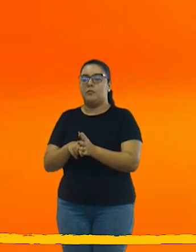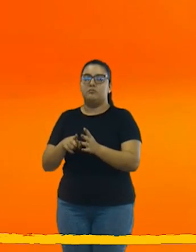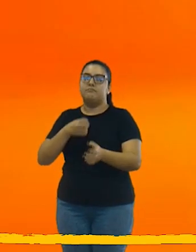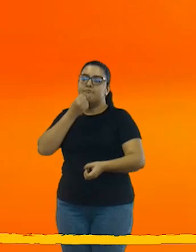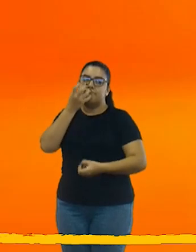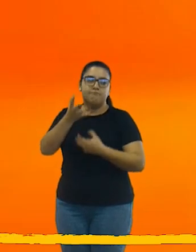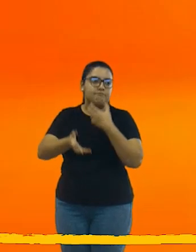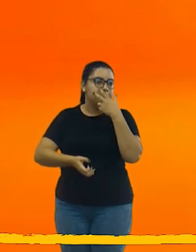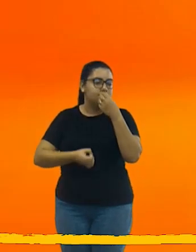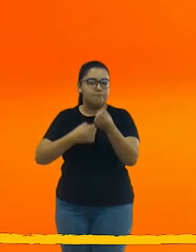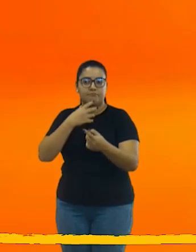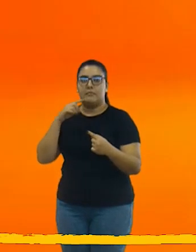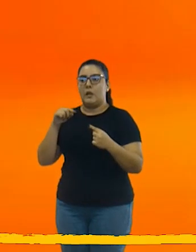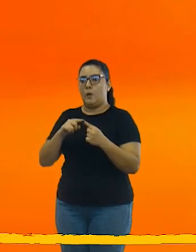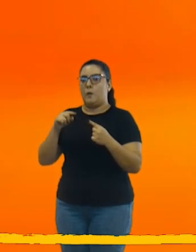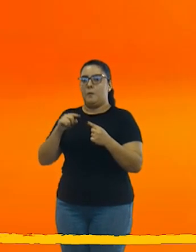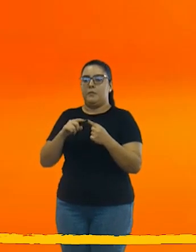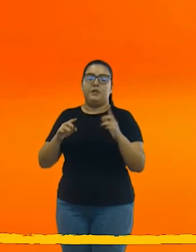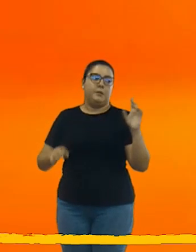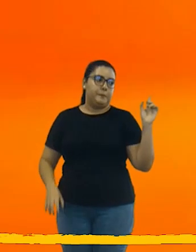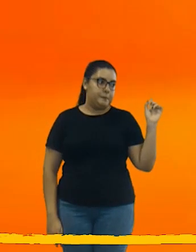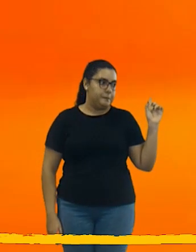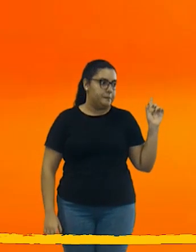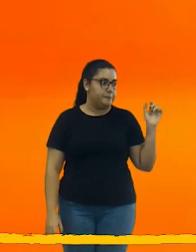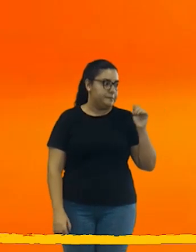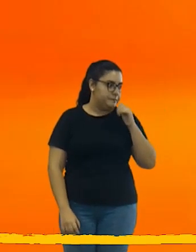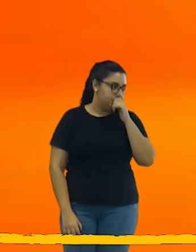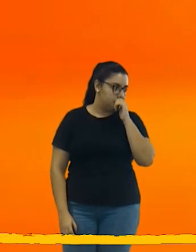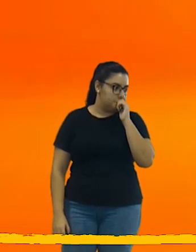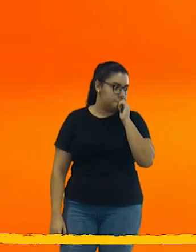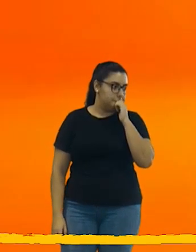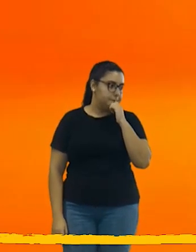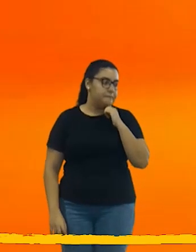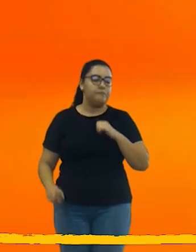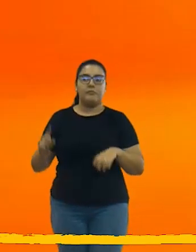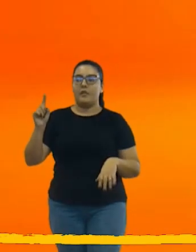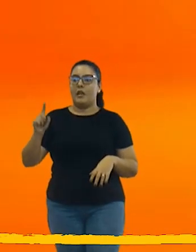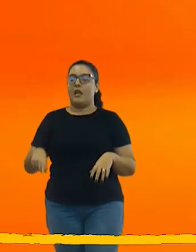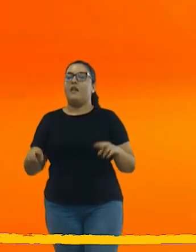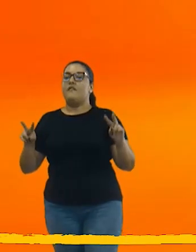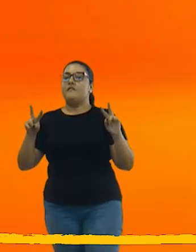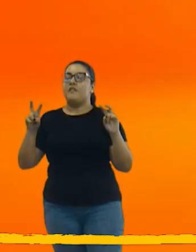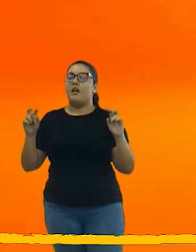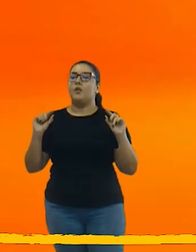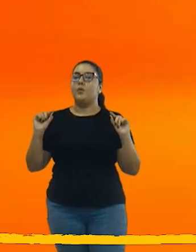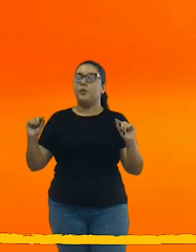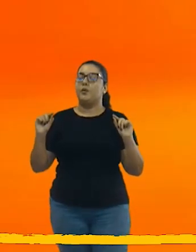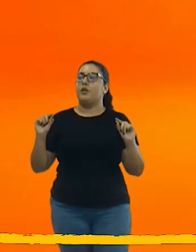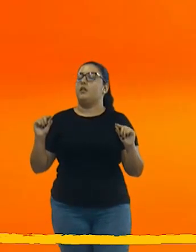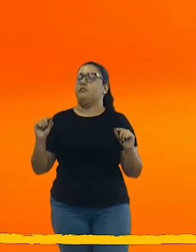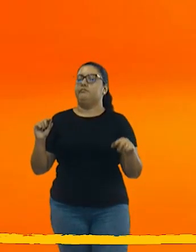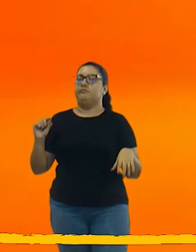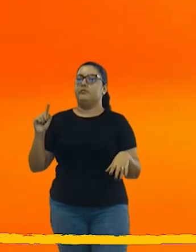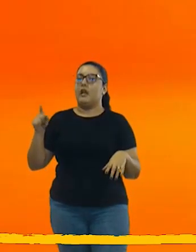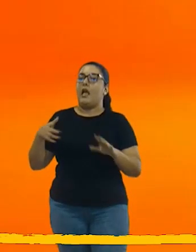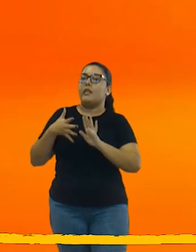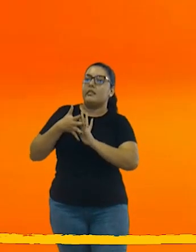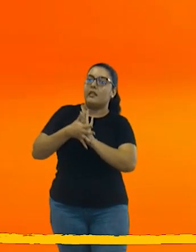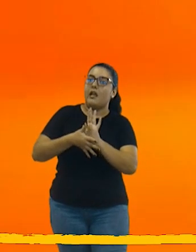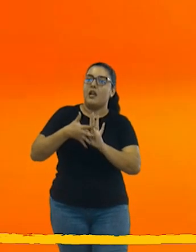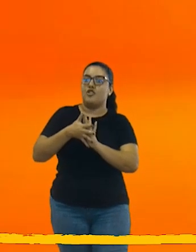manifestações de acordo com as condições de produção e recepção. Isso é uma competência que fala exclusivamente sobre o